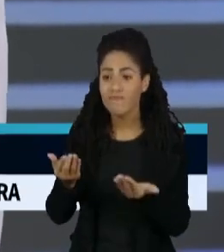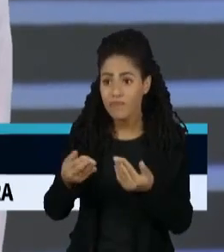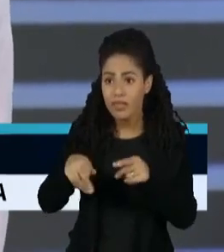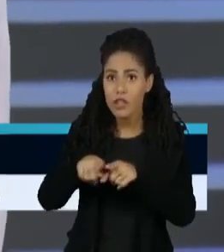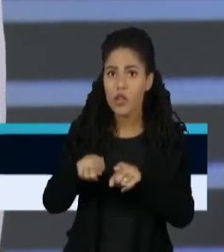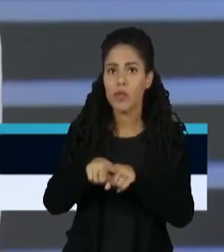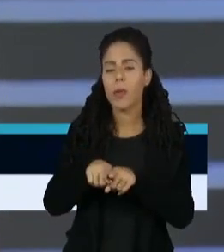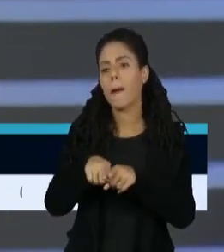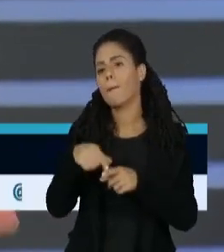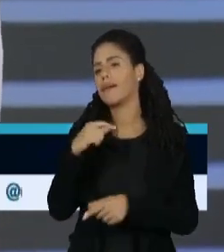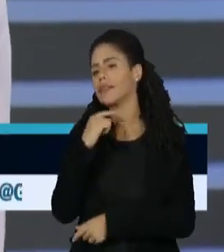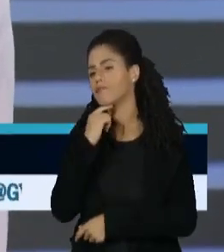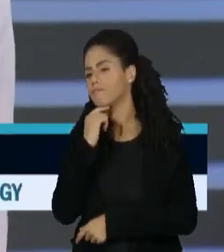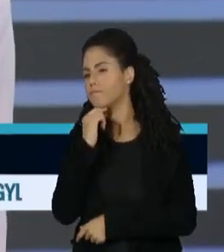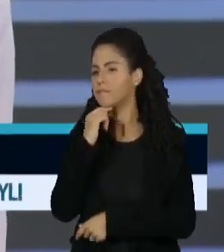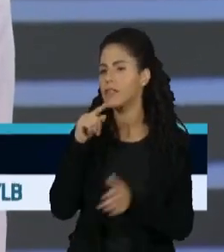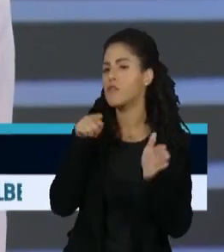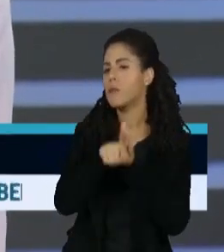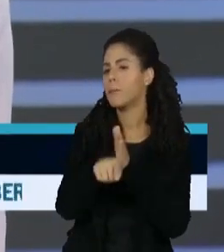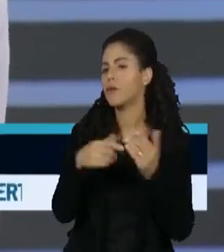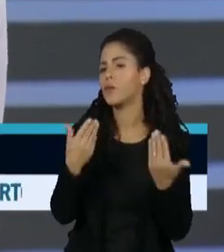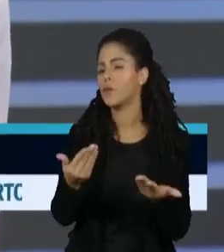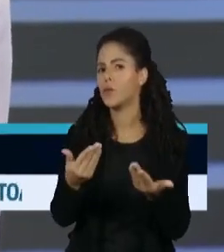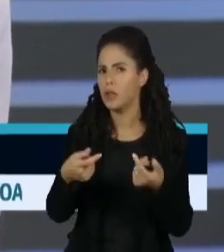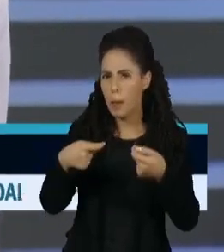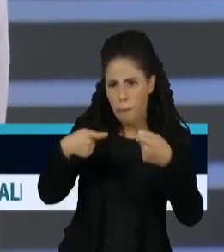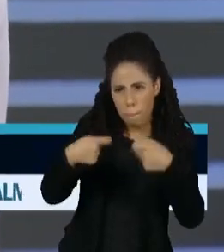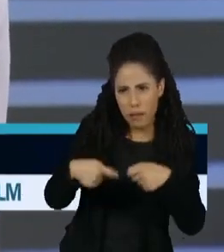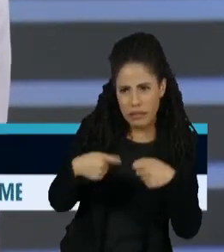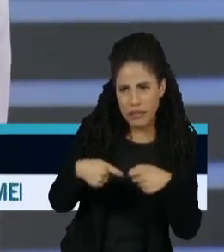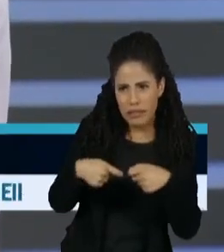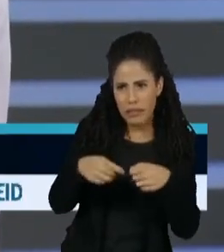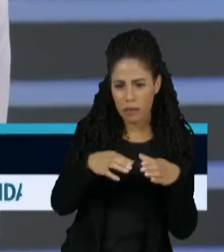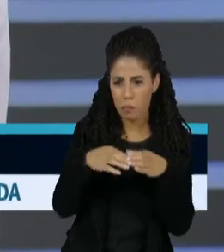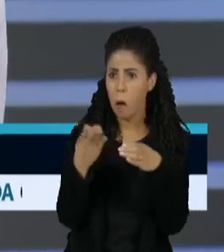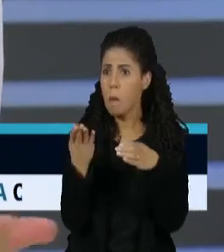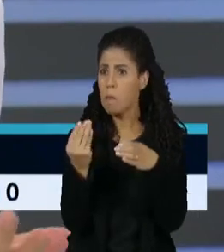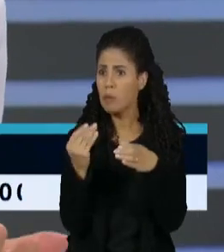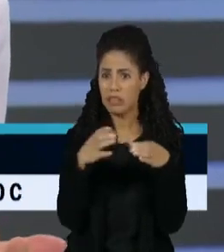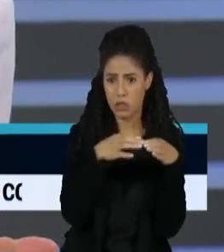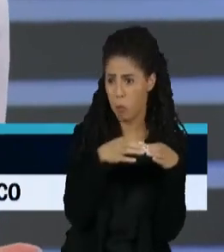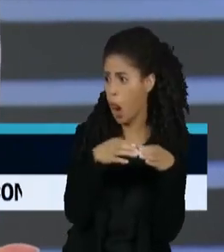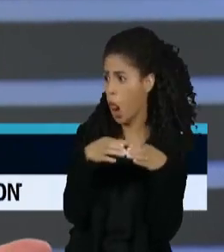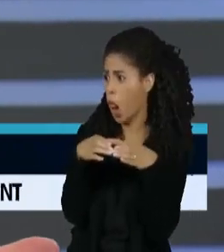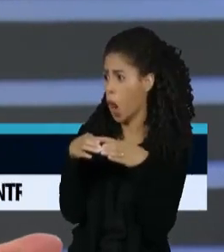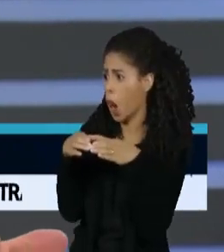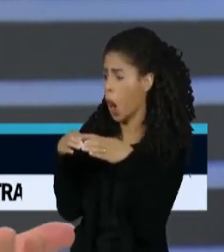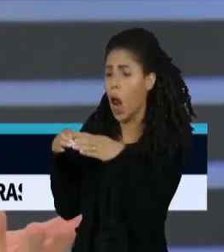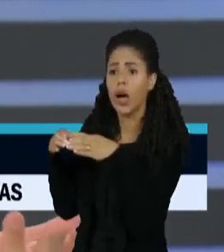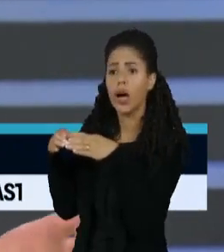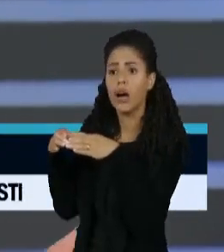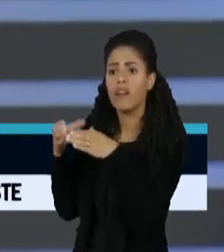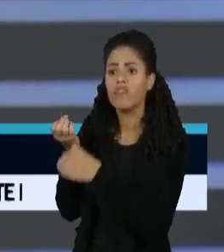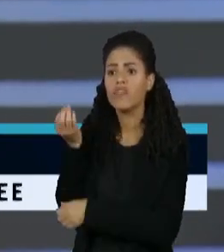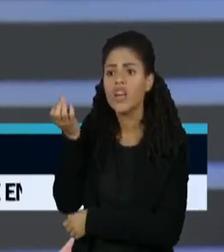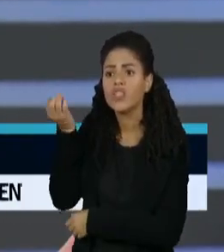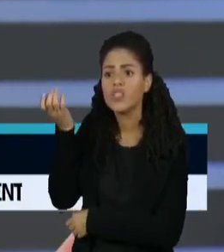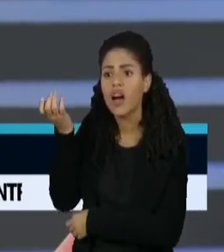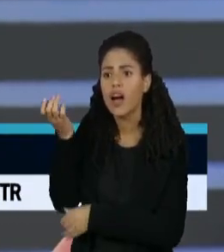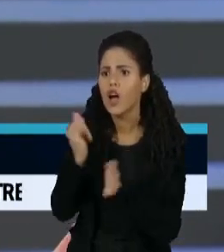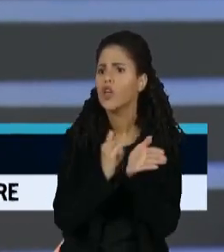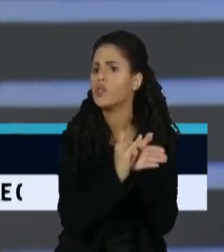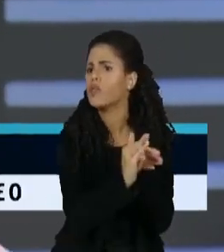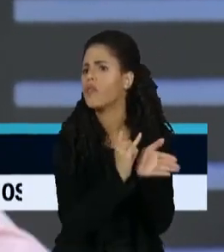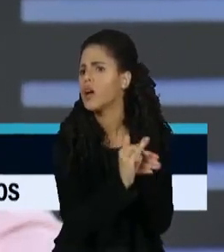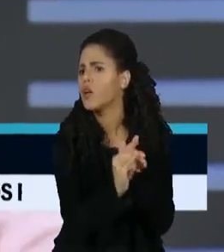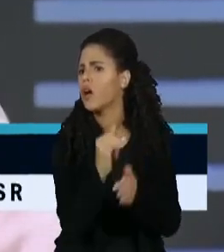uma pergunta se é necessário e tanta gente, né? Se fosse outra cidade que não fosse Nova York, Karen,